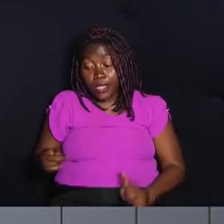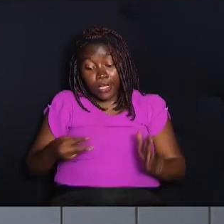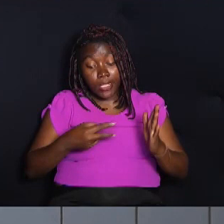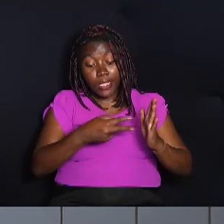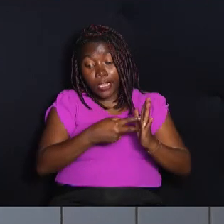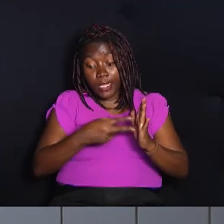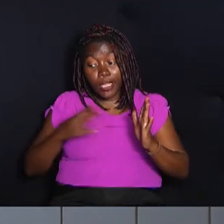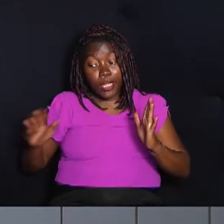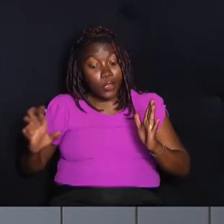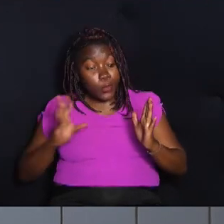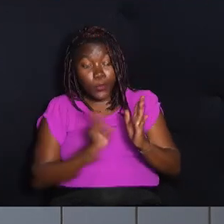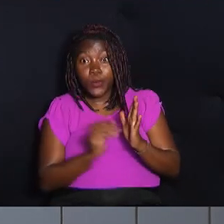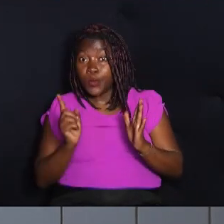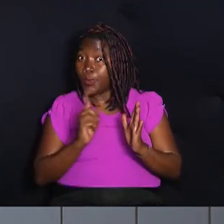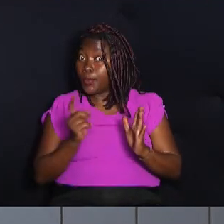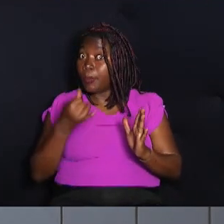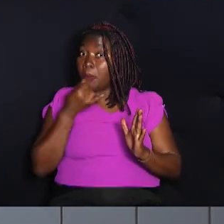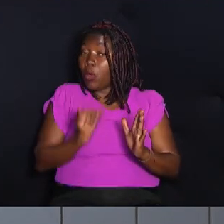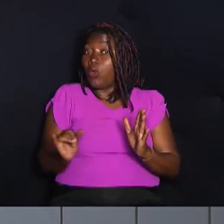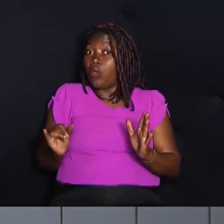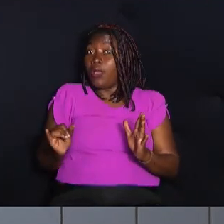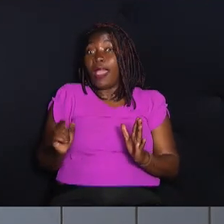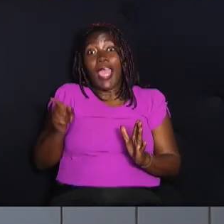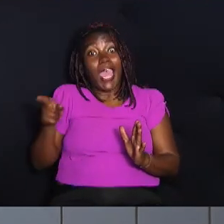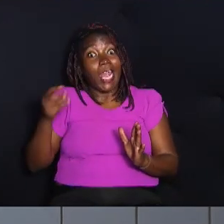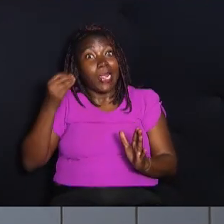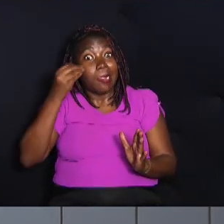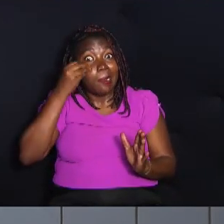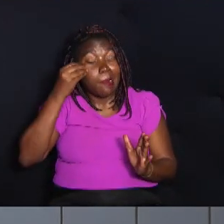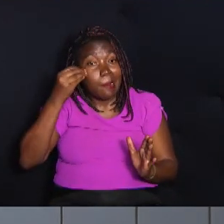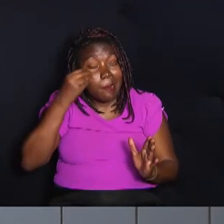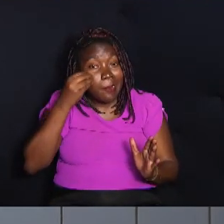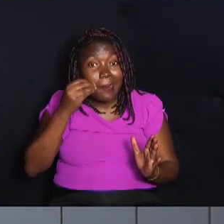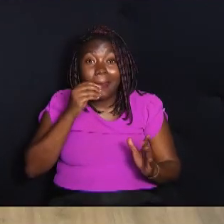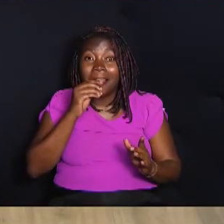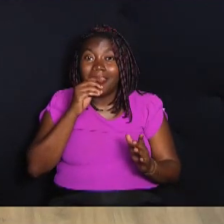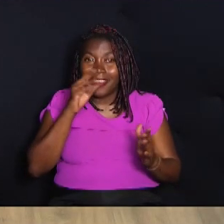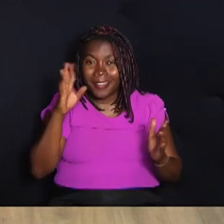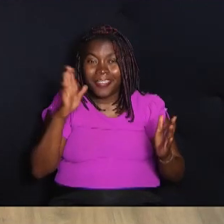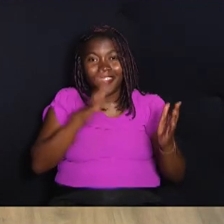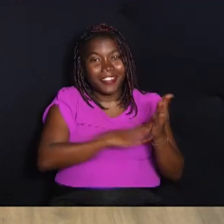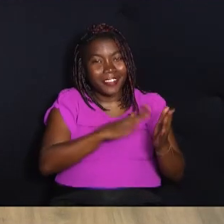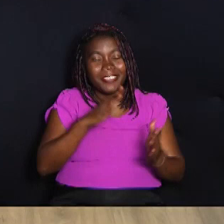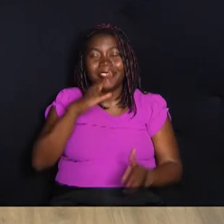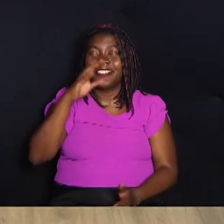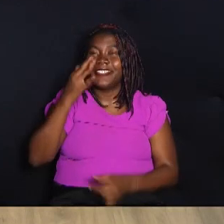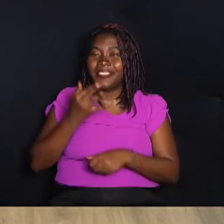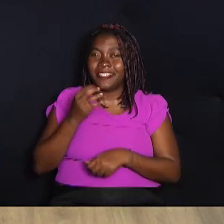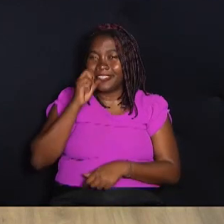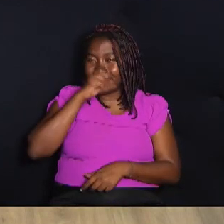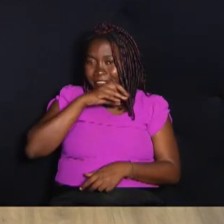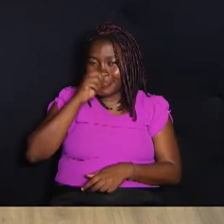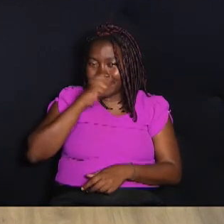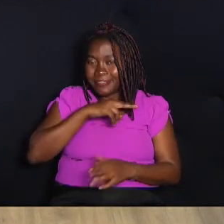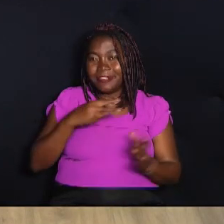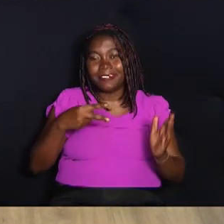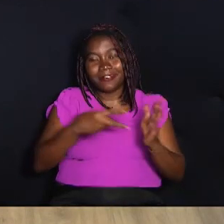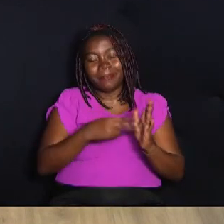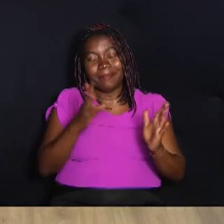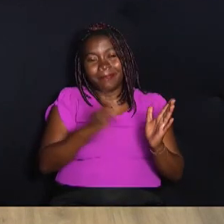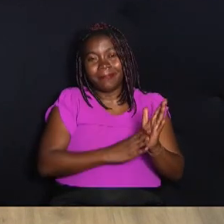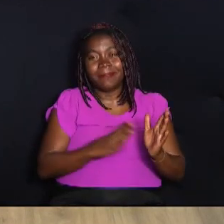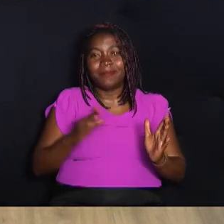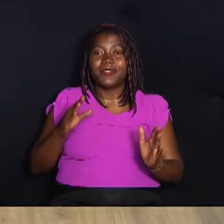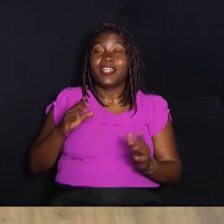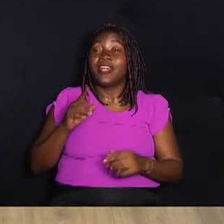vai tomar um choque, ela pode até experimentar. Mas ela põe. Não faz põe mais. a língua, mas põe a gente explica, não